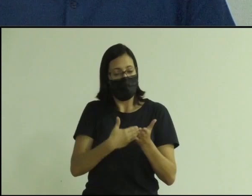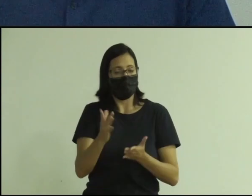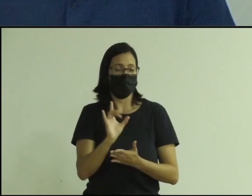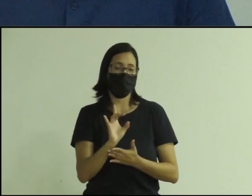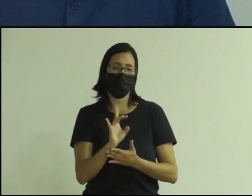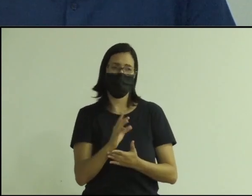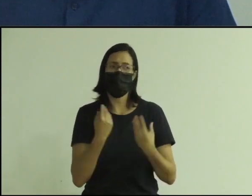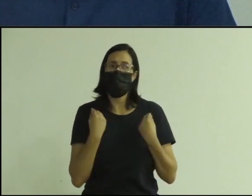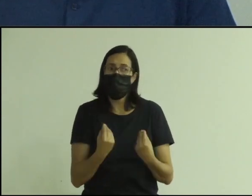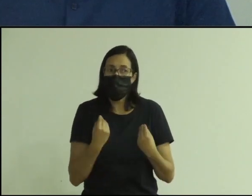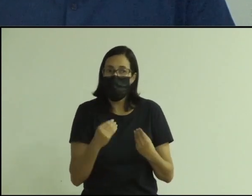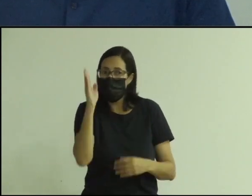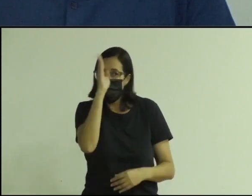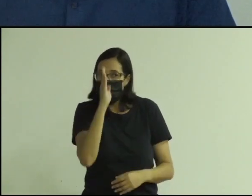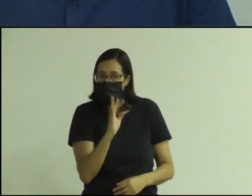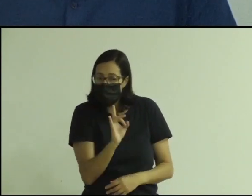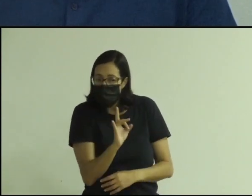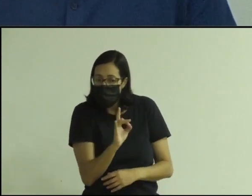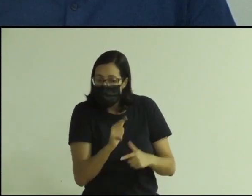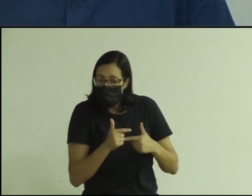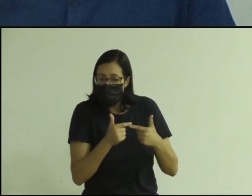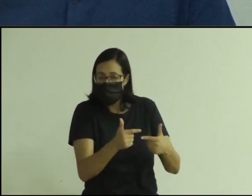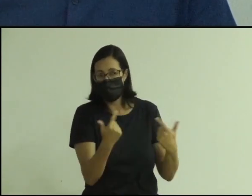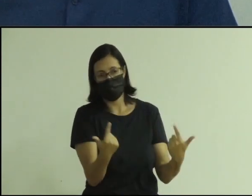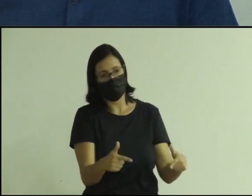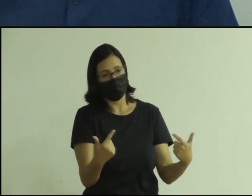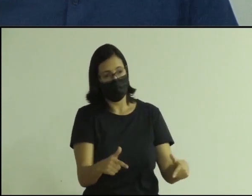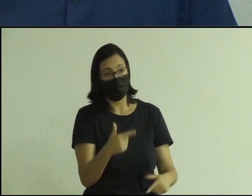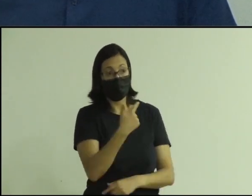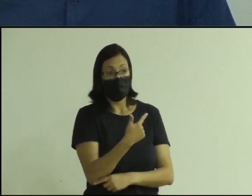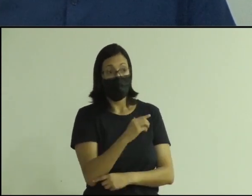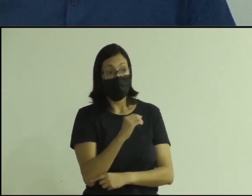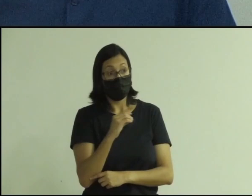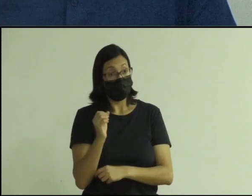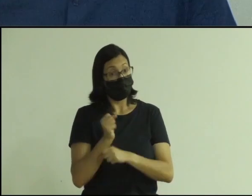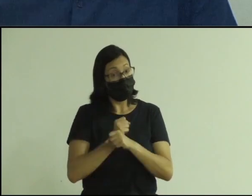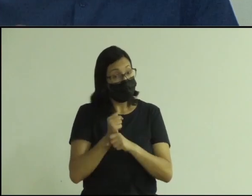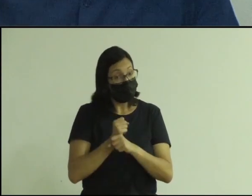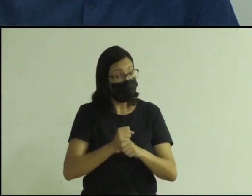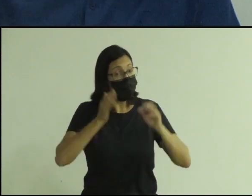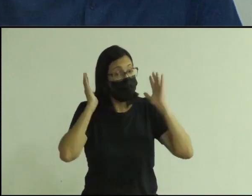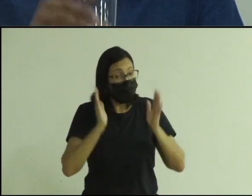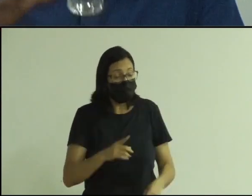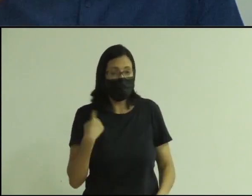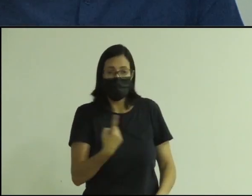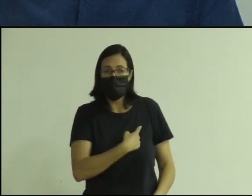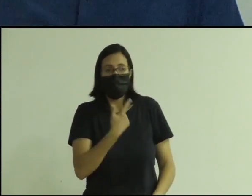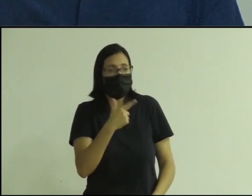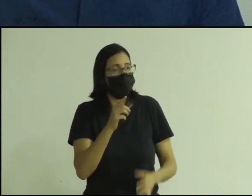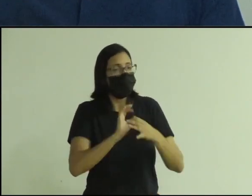são essas que não nos sustentam? Que pernas são essas que, 200 anos depois, não nos fazem se sentir à vontade, não